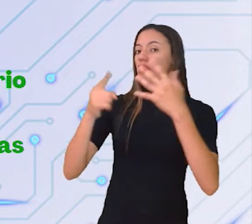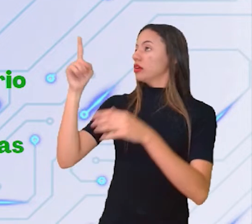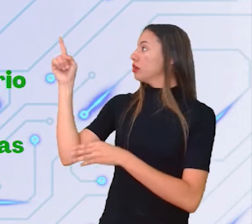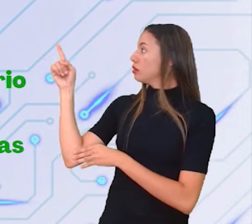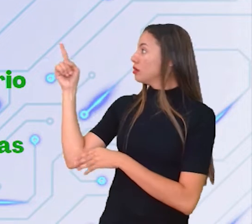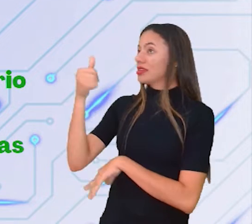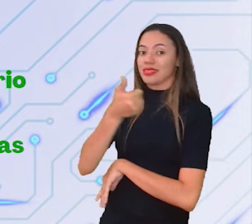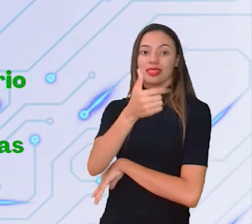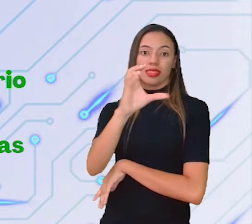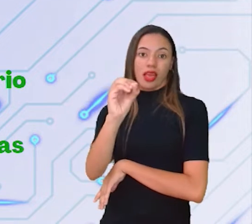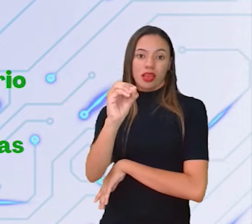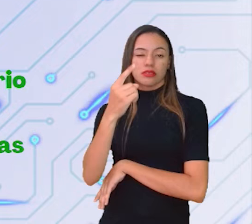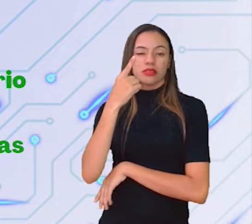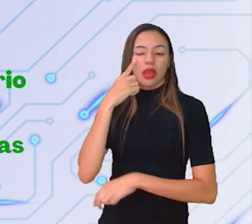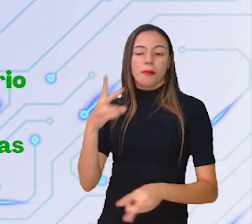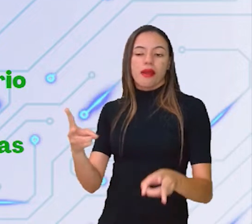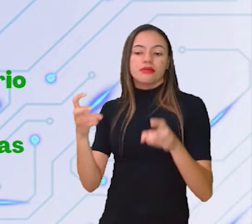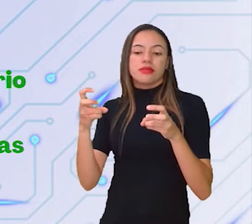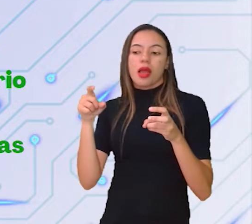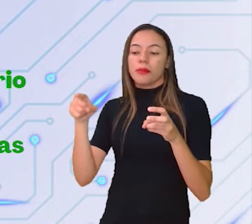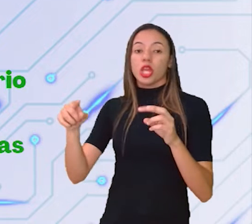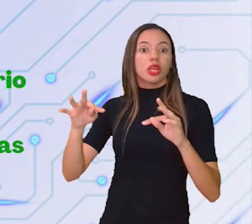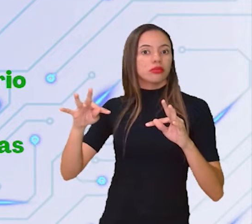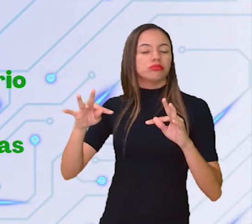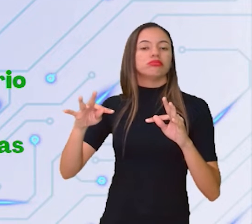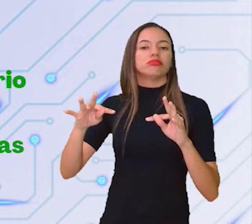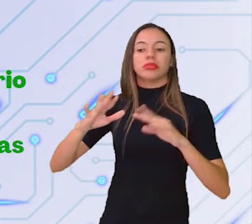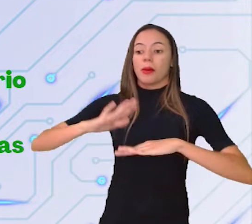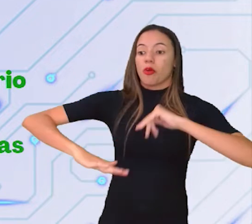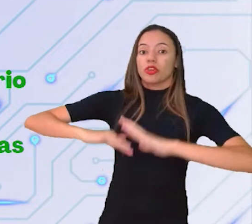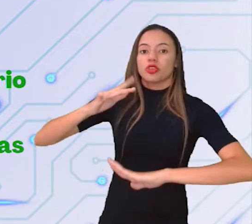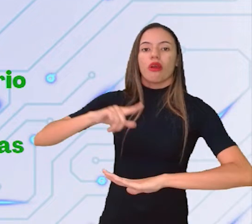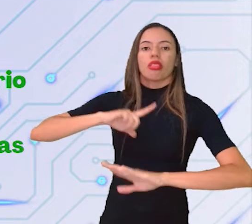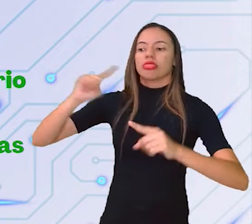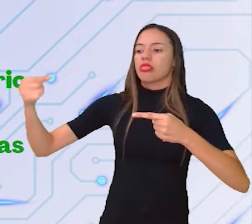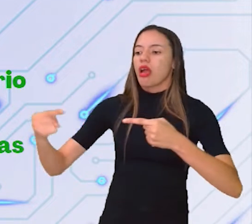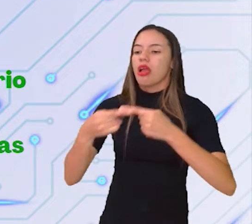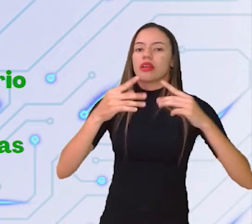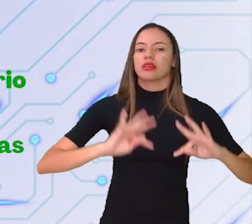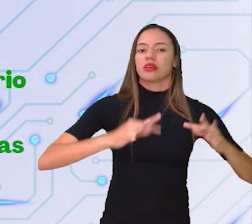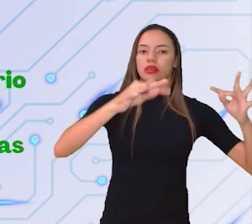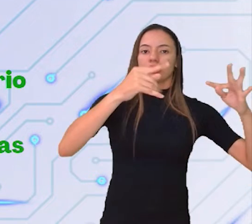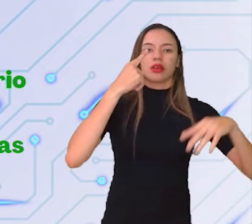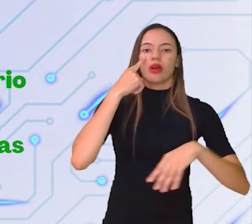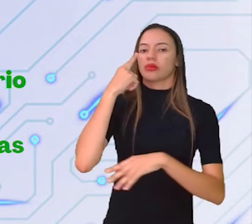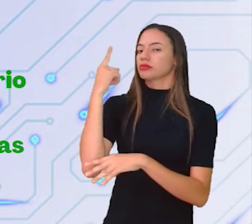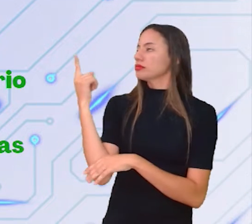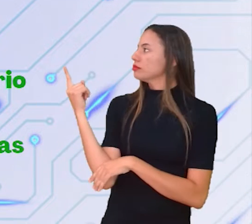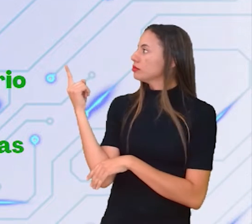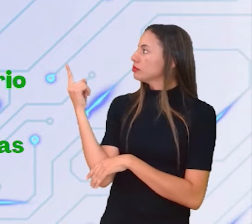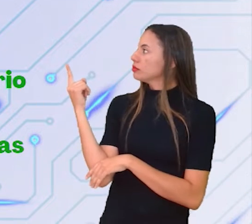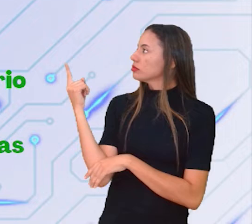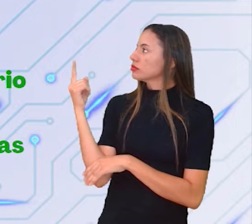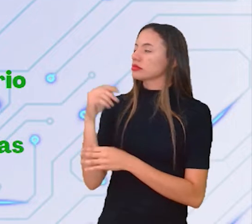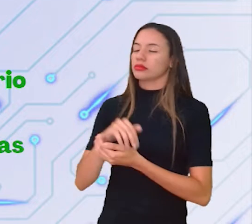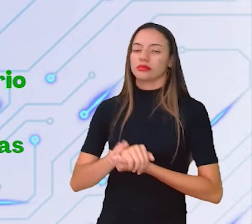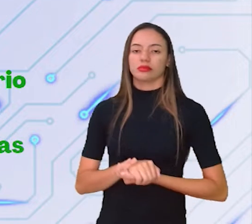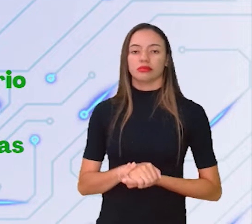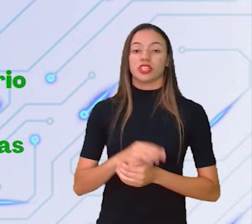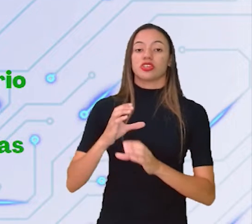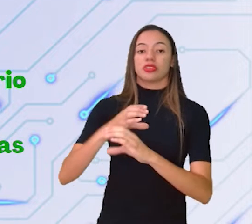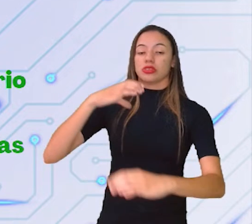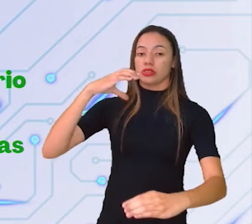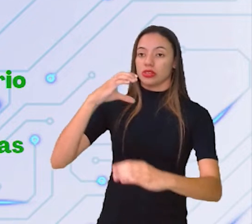dá uma olhadinha quantas delas estão ligadas à tecnologia, né? Ou seja, recrutador especializado em tecnologia, engenheiro